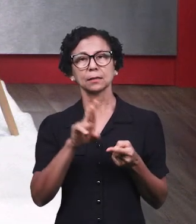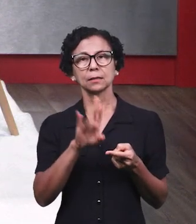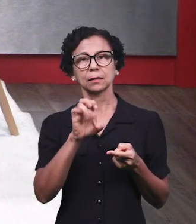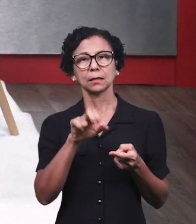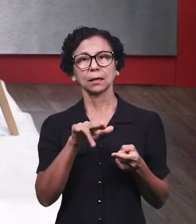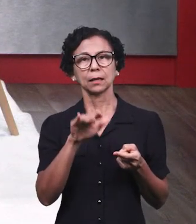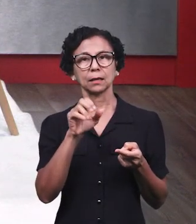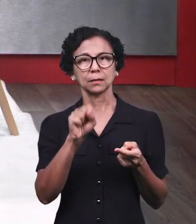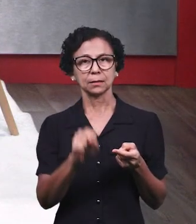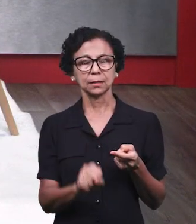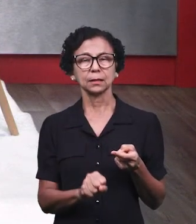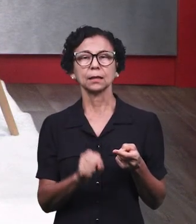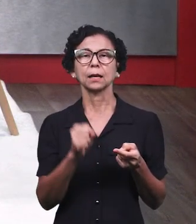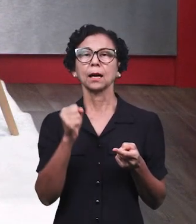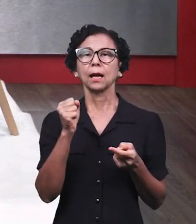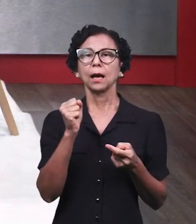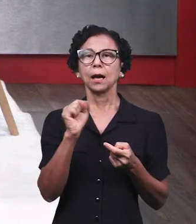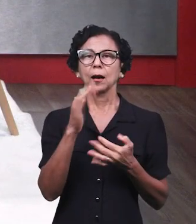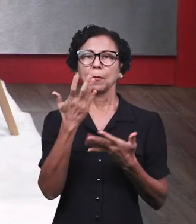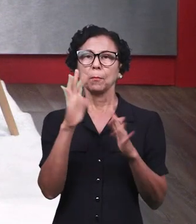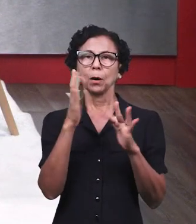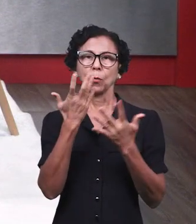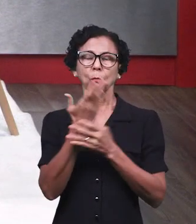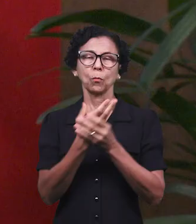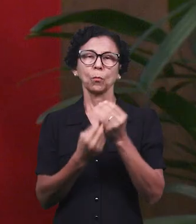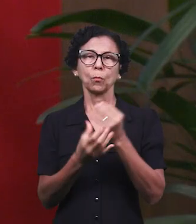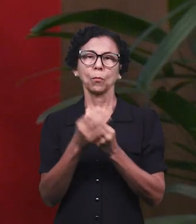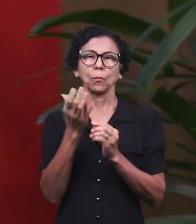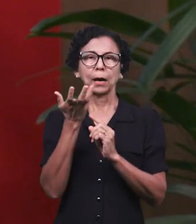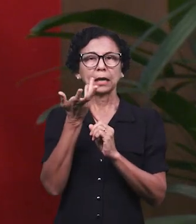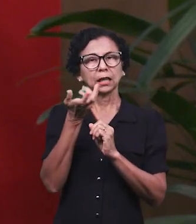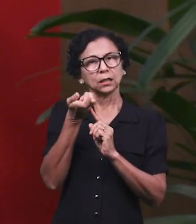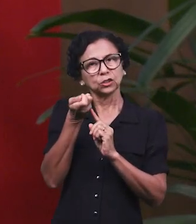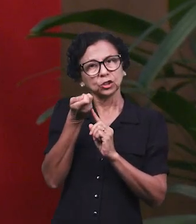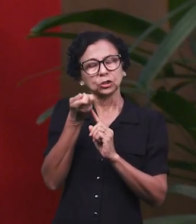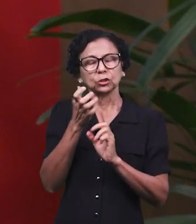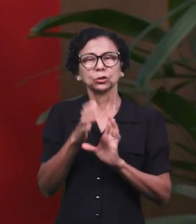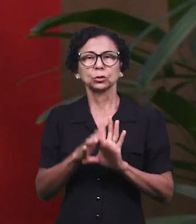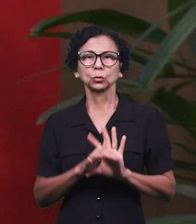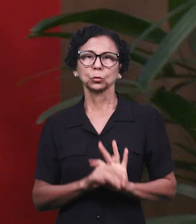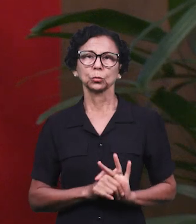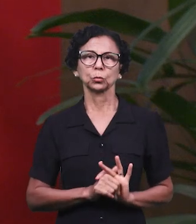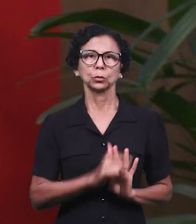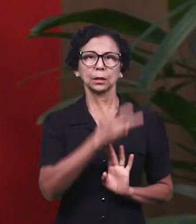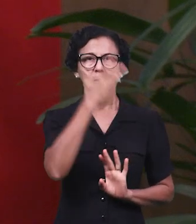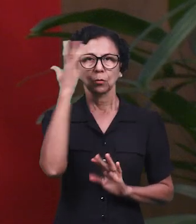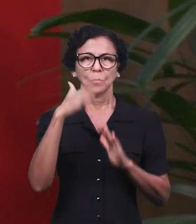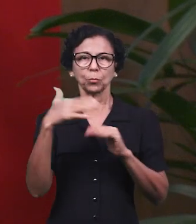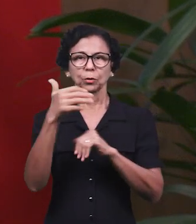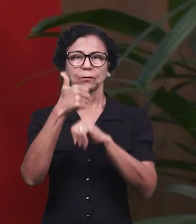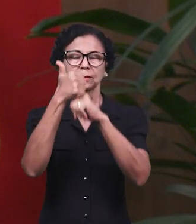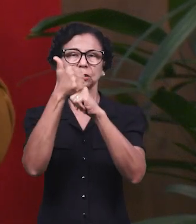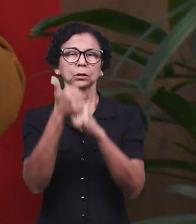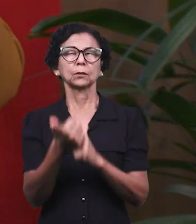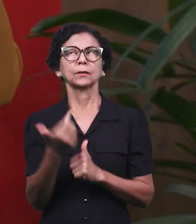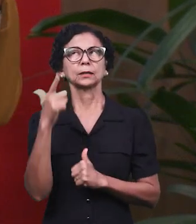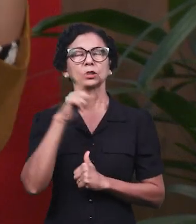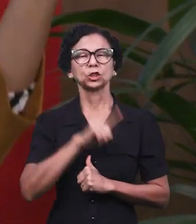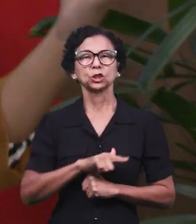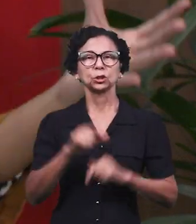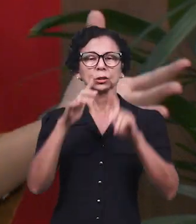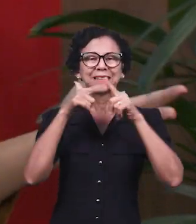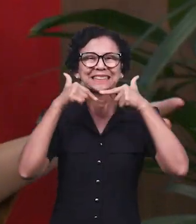resina, elas são feitas à mão. Então, o próprio cirurgião dentista, ele vai fazer o